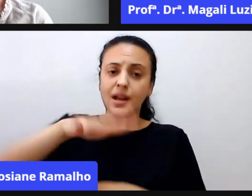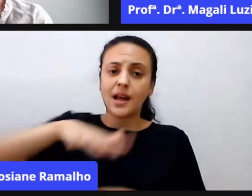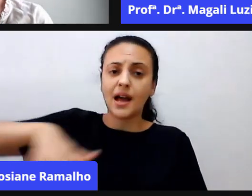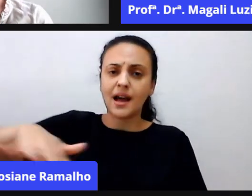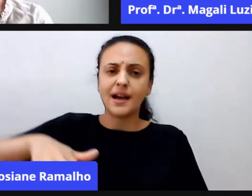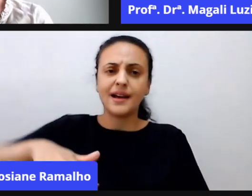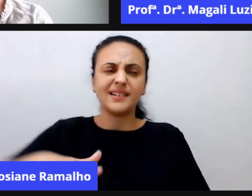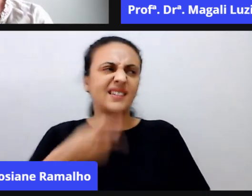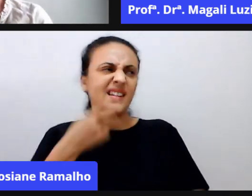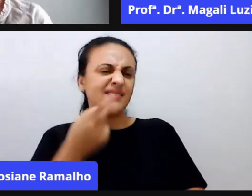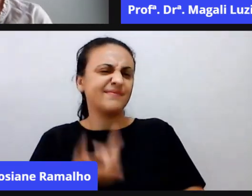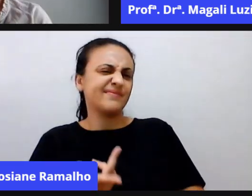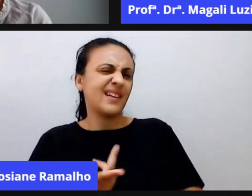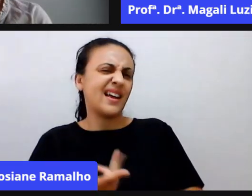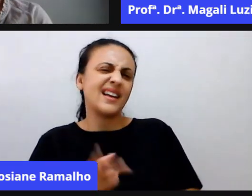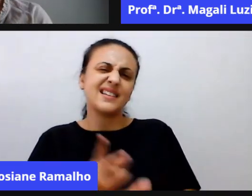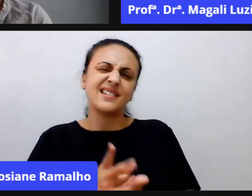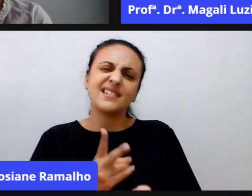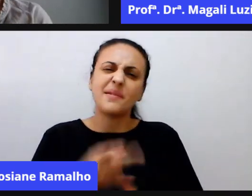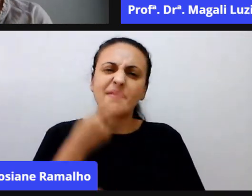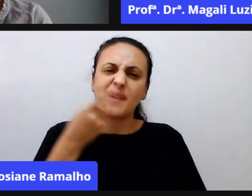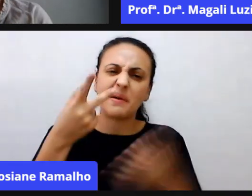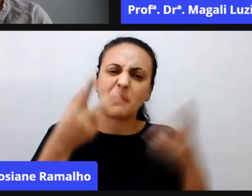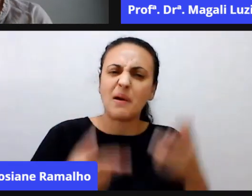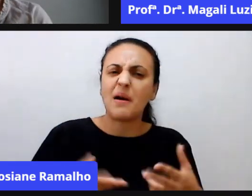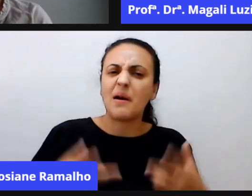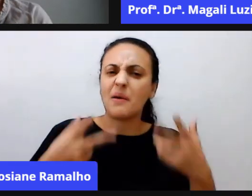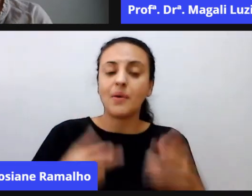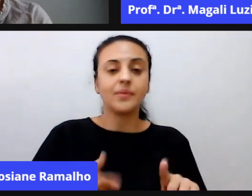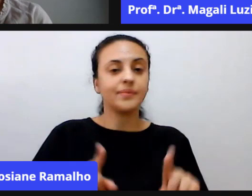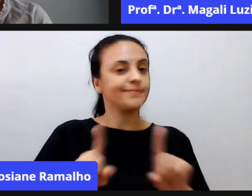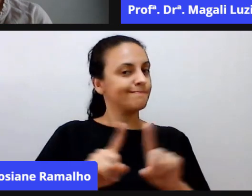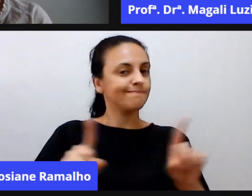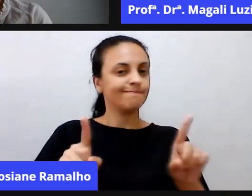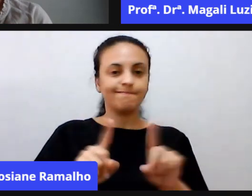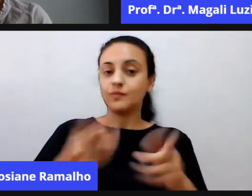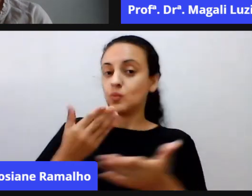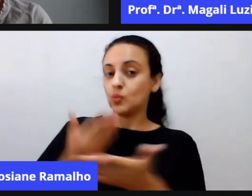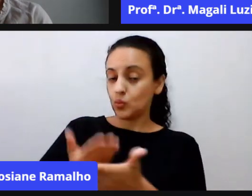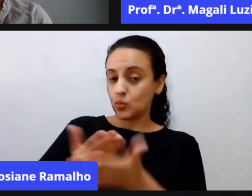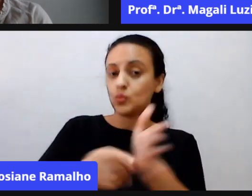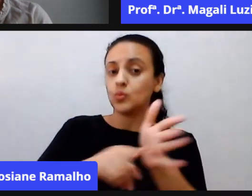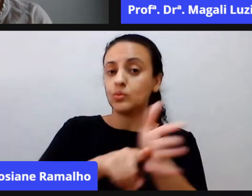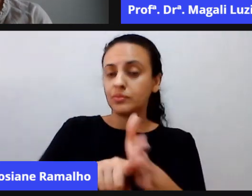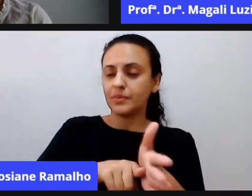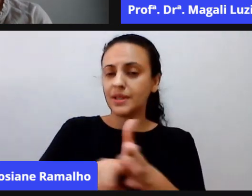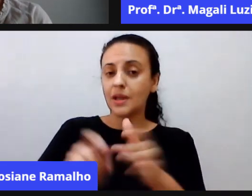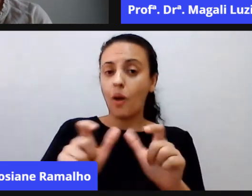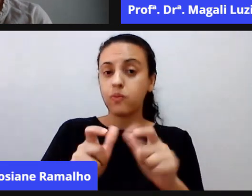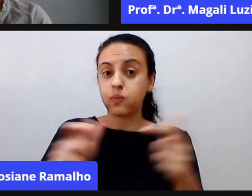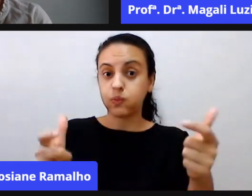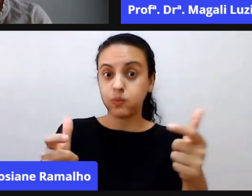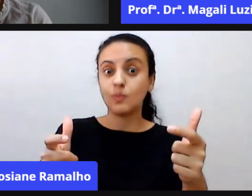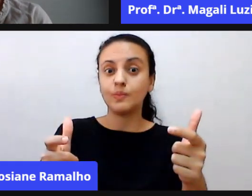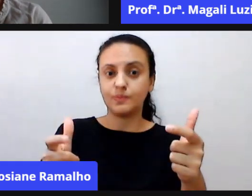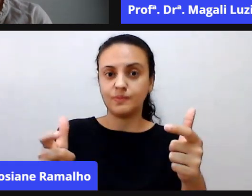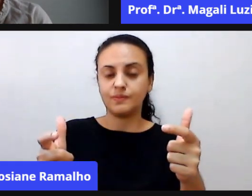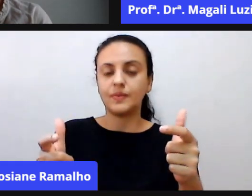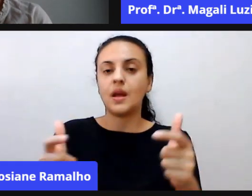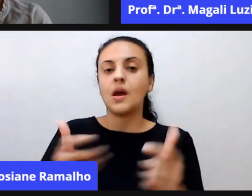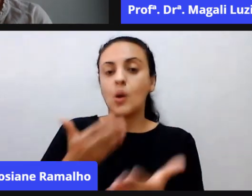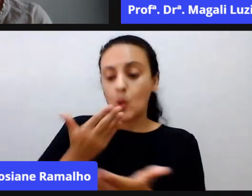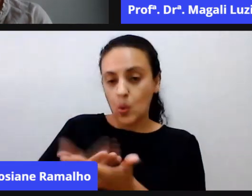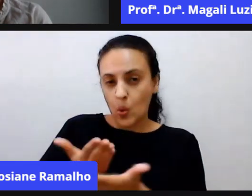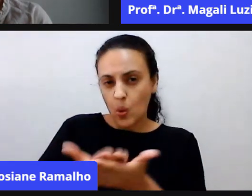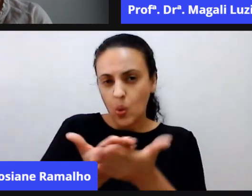sempre a mesma coisa. Não é a mesma coisa, porque é um estudo muito vasto e é um estudo que ele caminha junto com